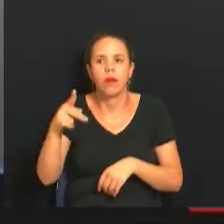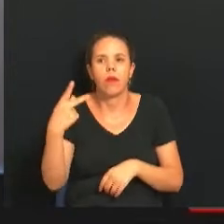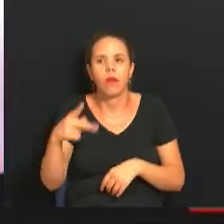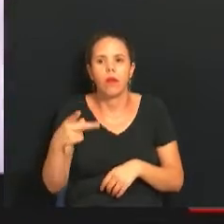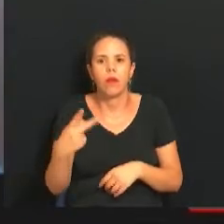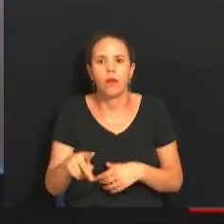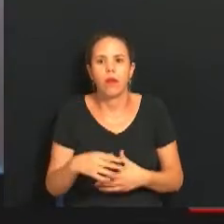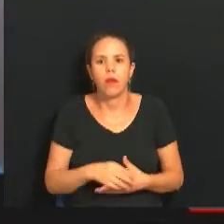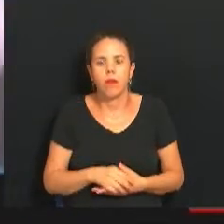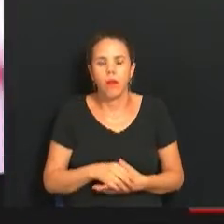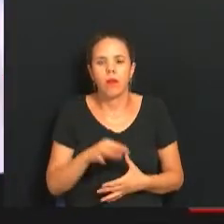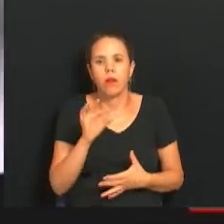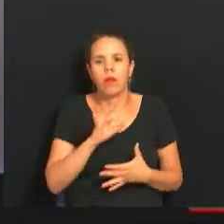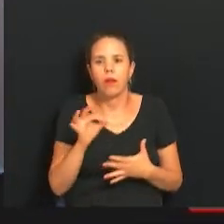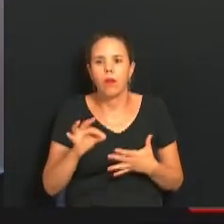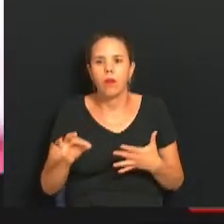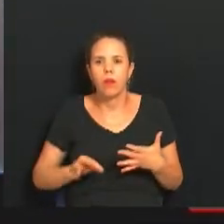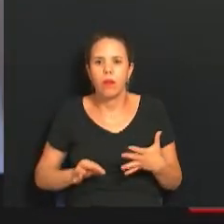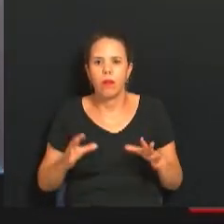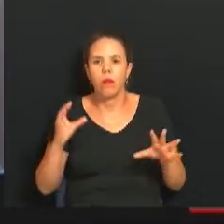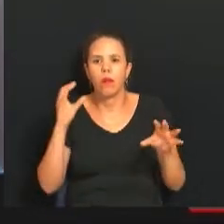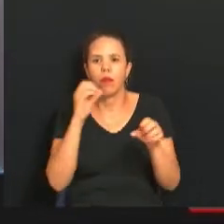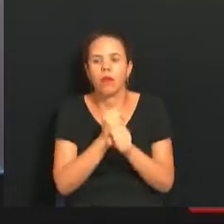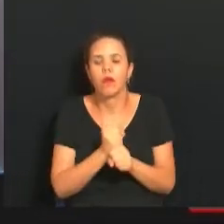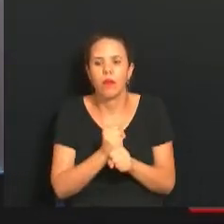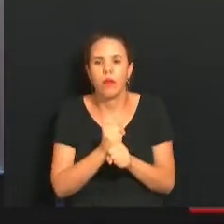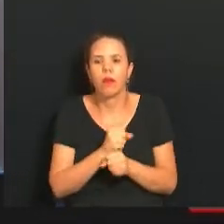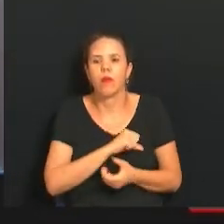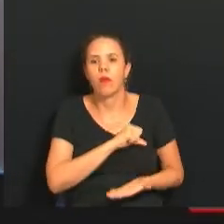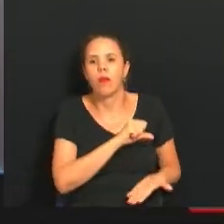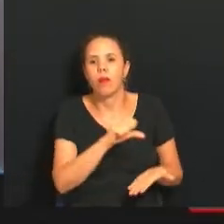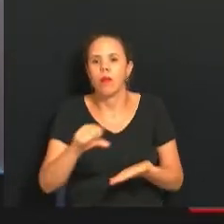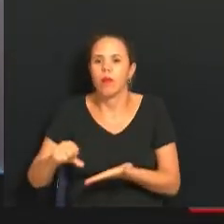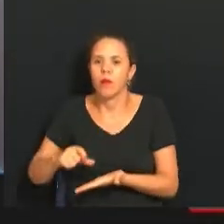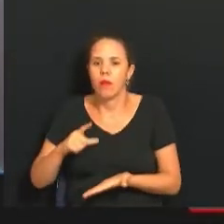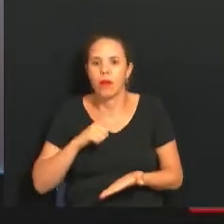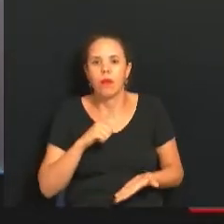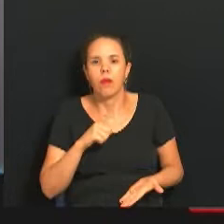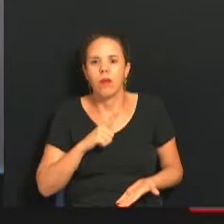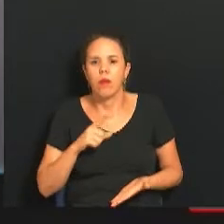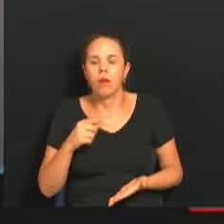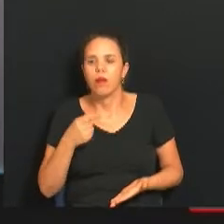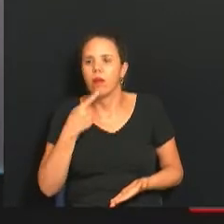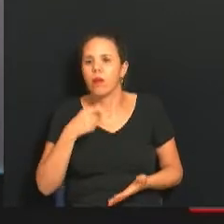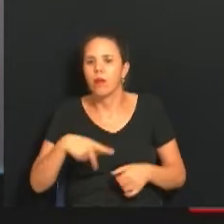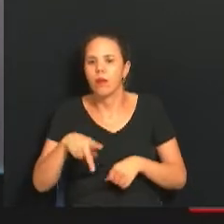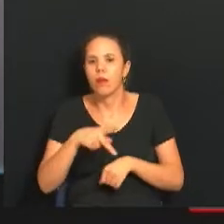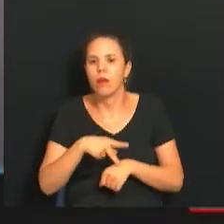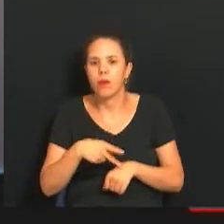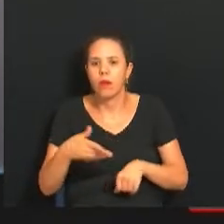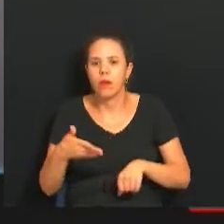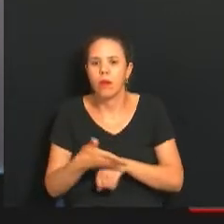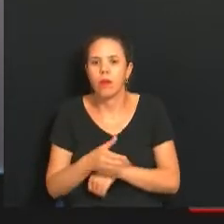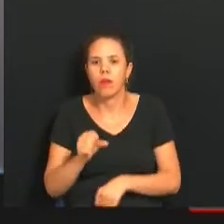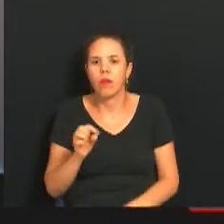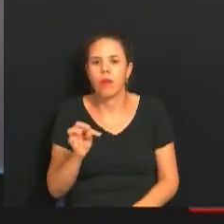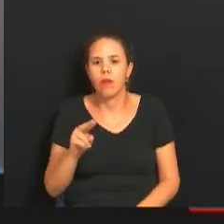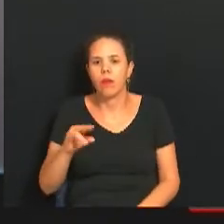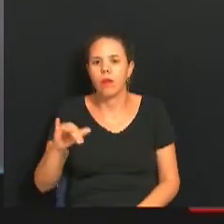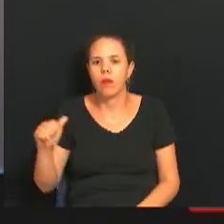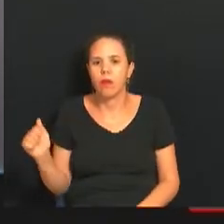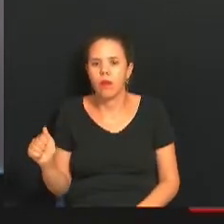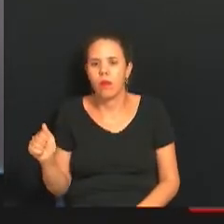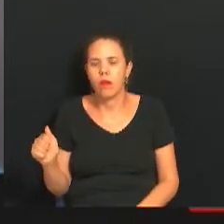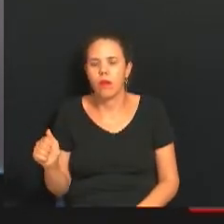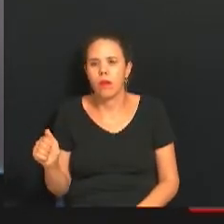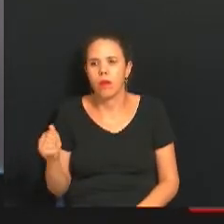do conjunto total, assim, do território, né? Existe uma parte da Rússia entre a Estônia e a Polônia, chamada de